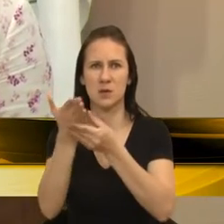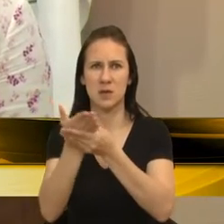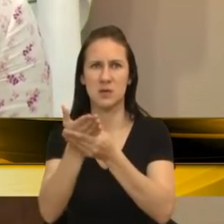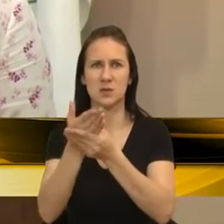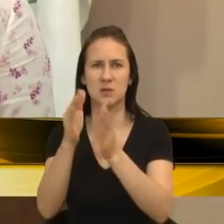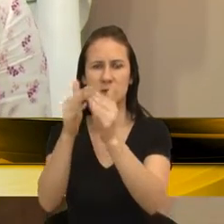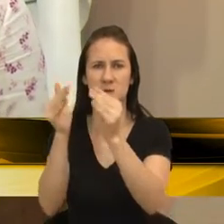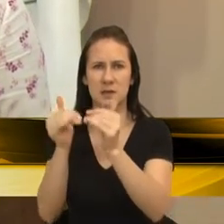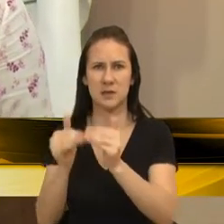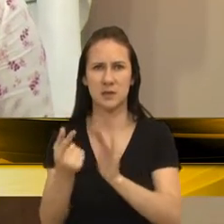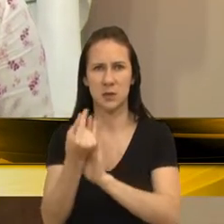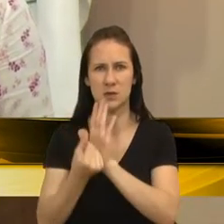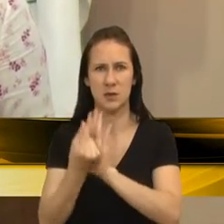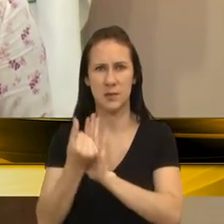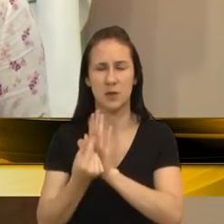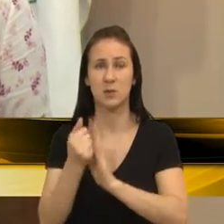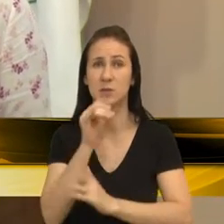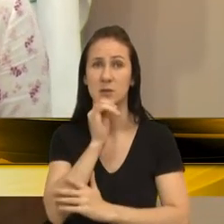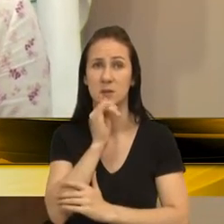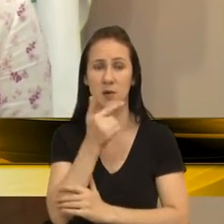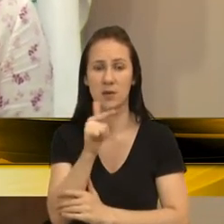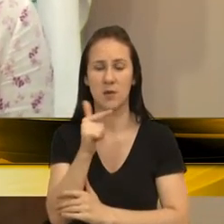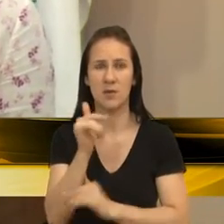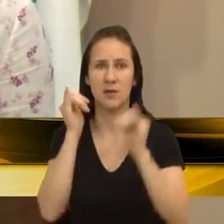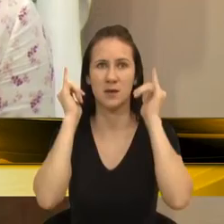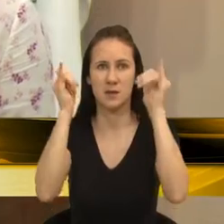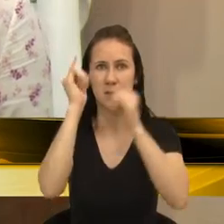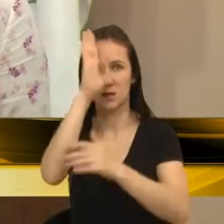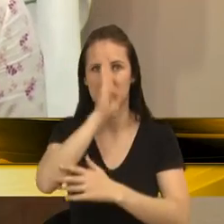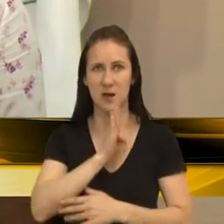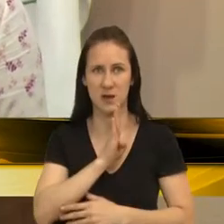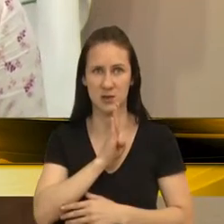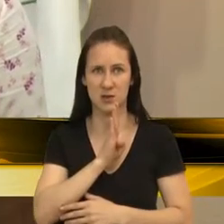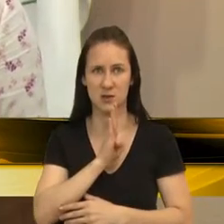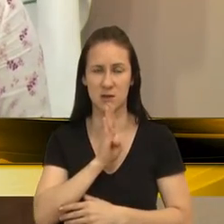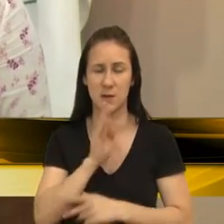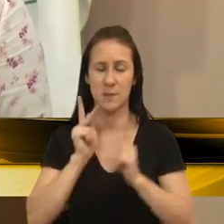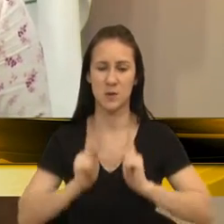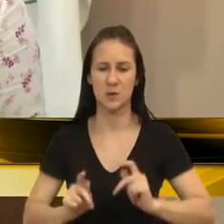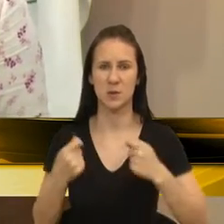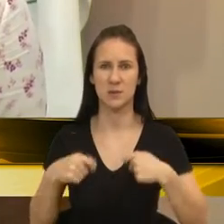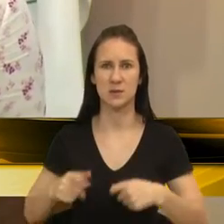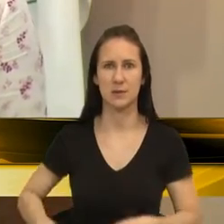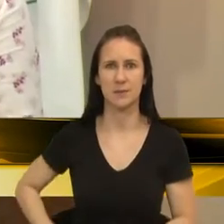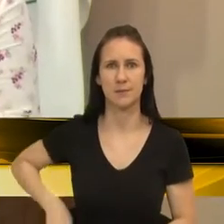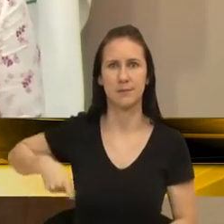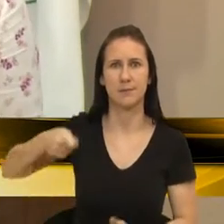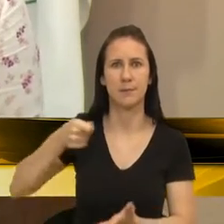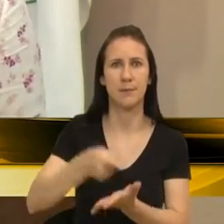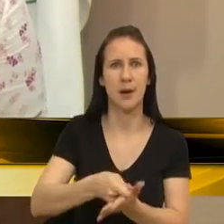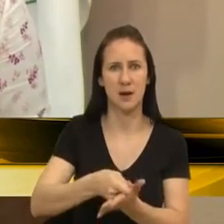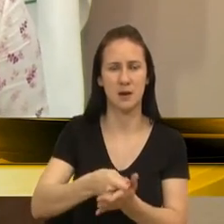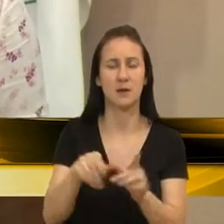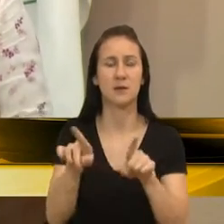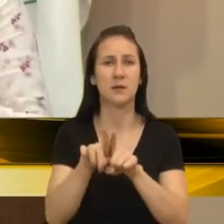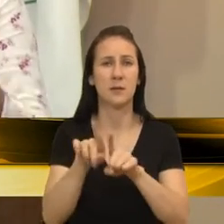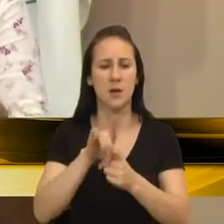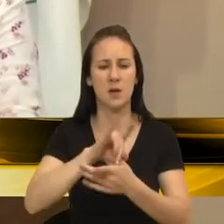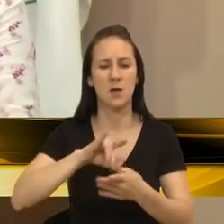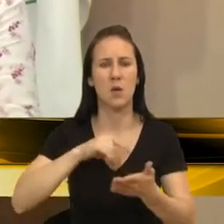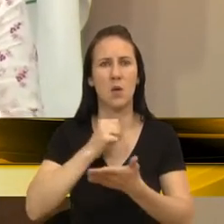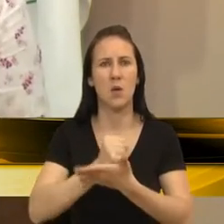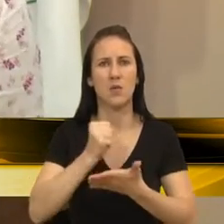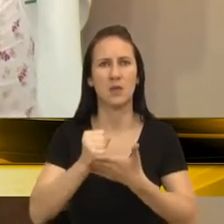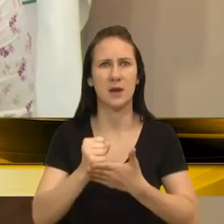disponibiliza vale transporte, e as entidades têm que arcar do seu bolso para pagar, e também nos contratos quando exigem reforma